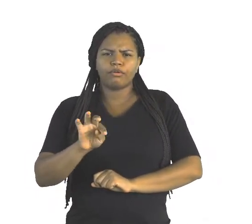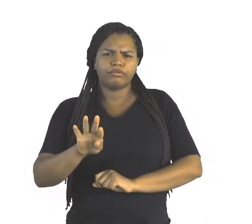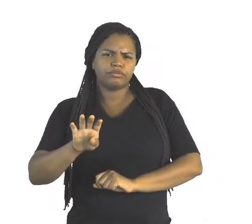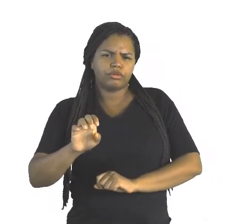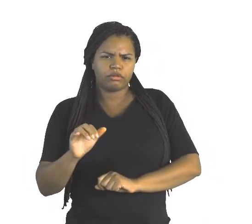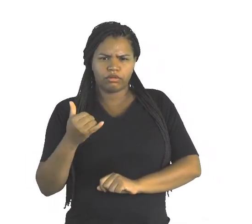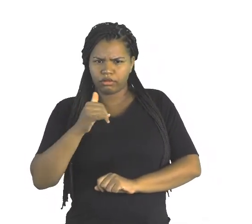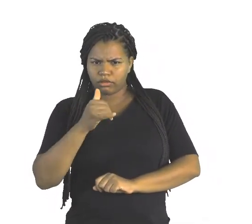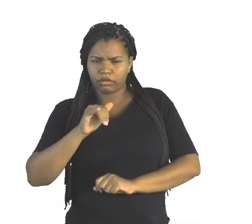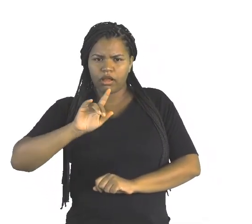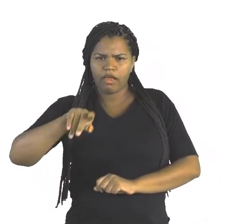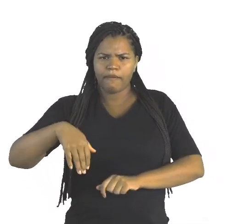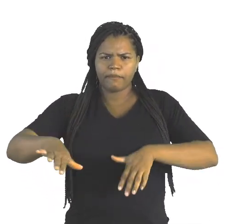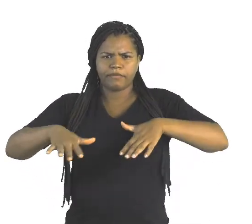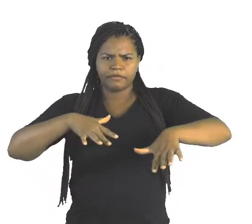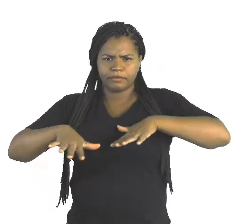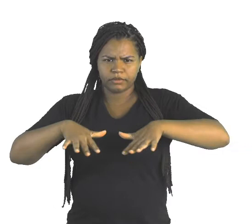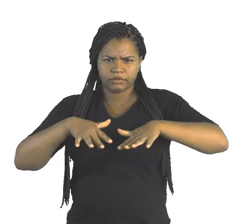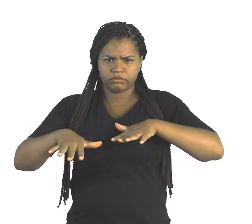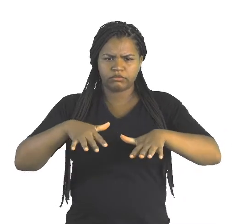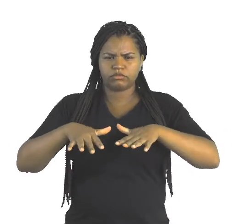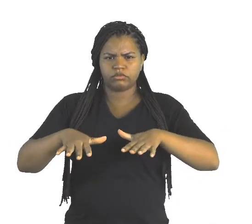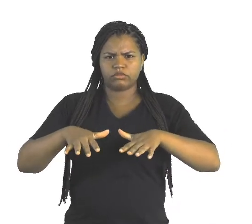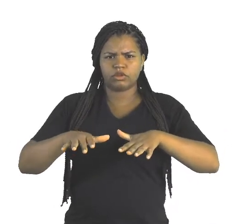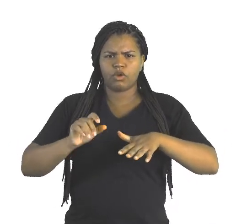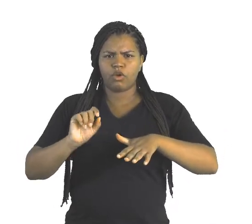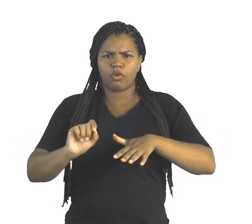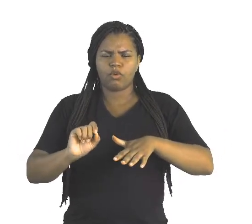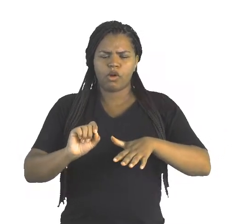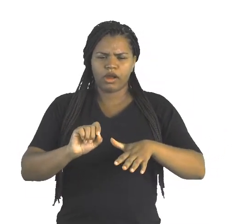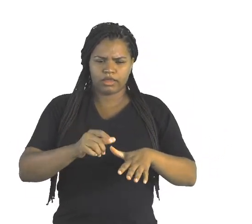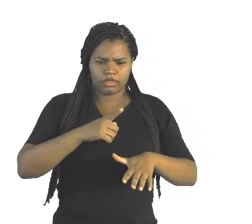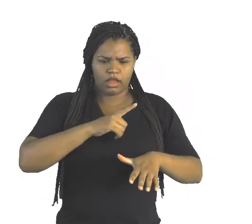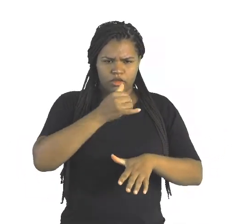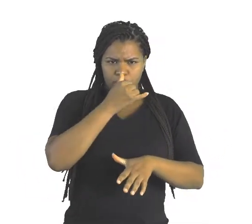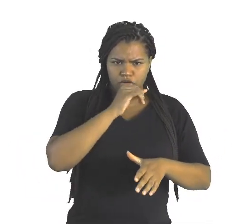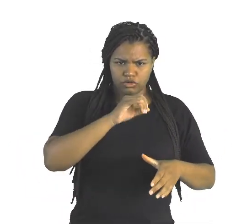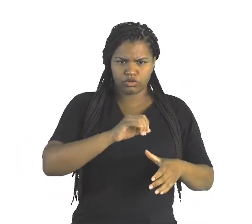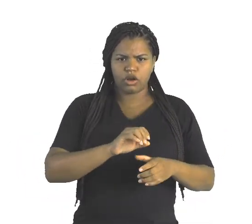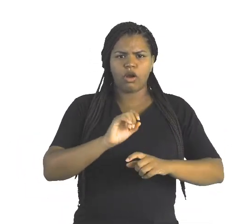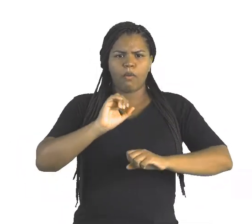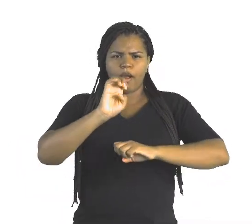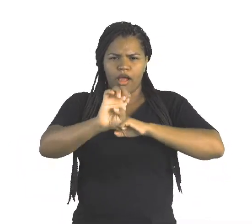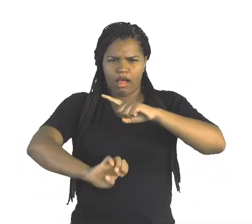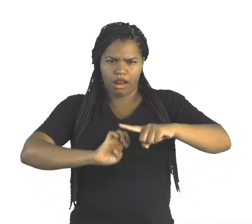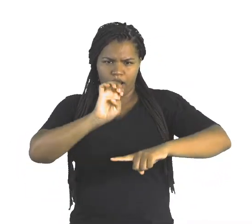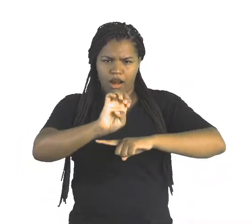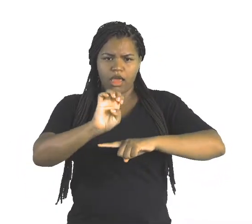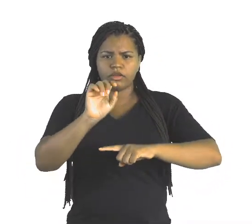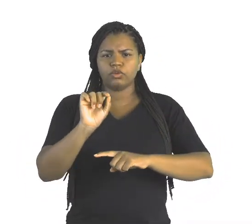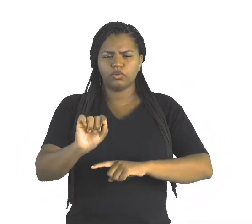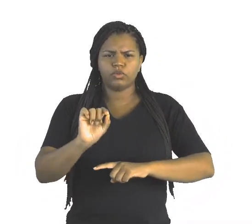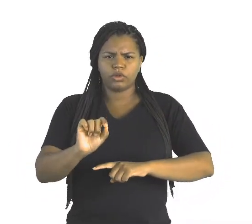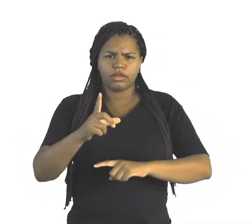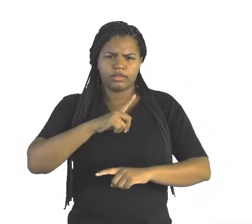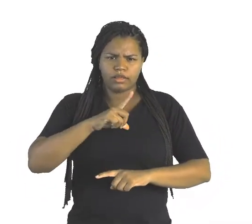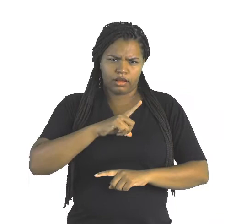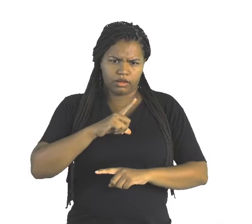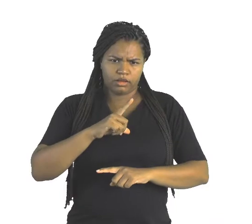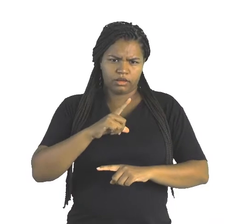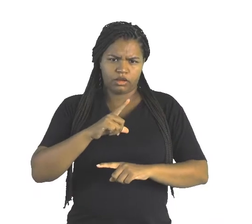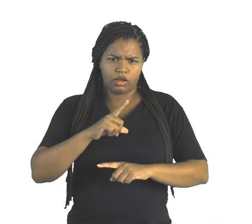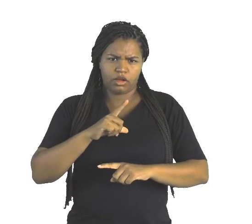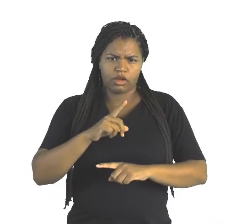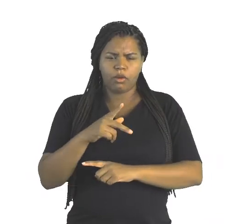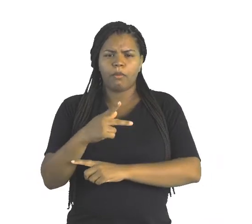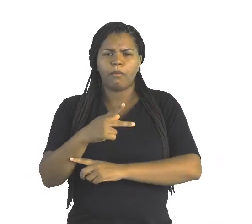elétrica é a movimentação de portadores de cargas, como os elétrons, quando aplica-se uma diferença de